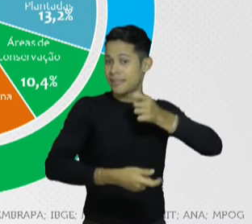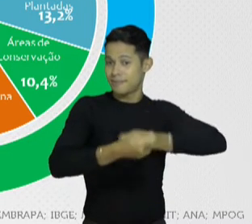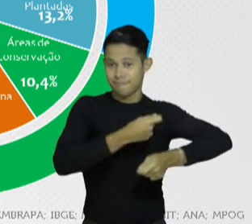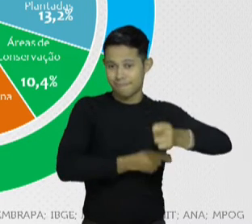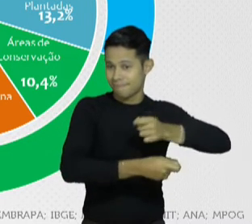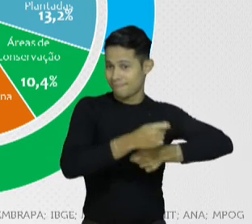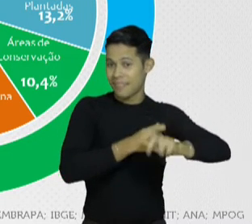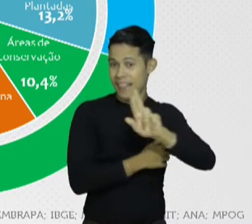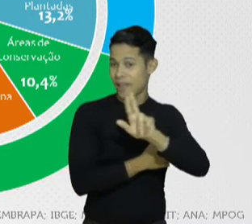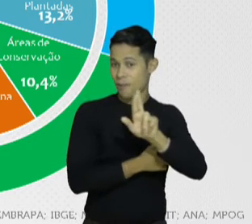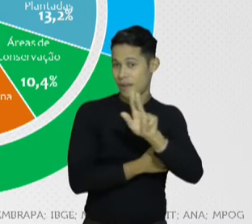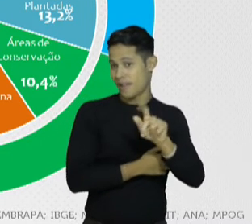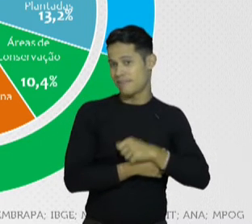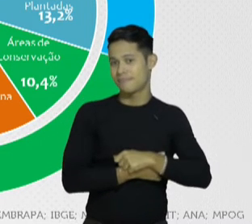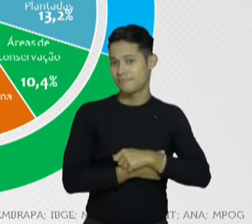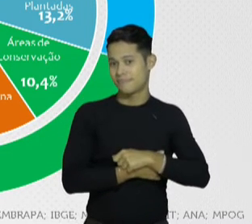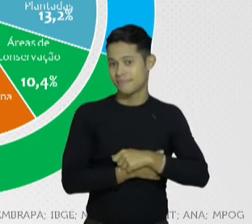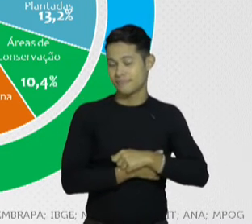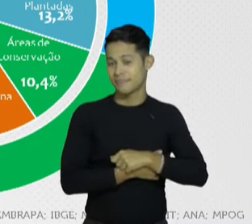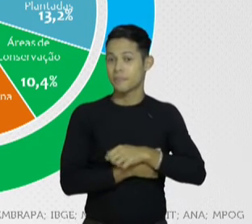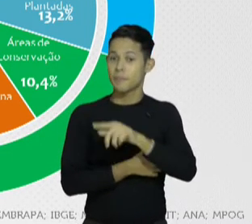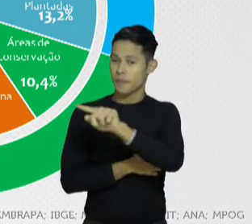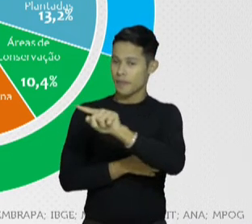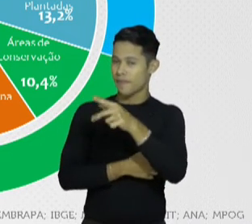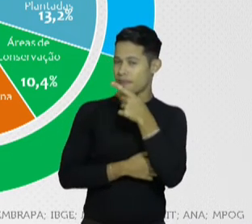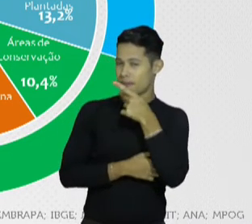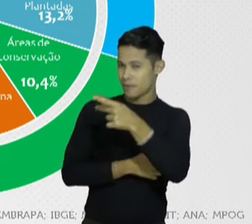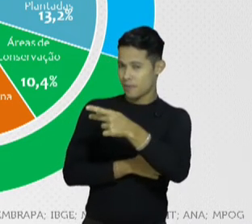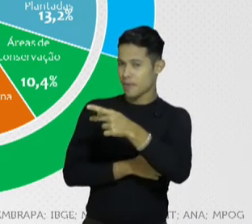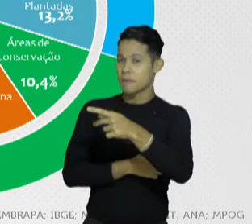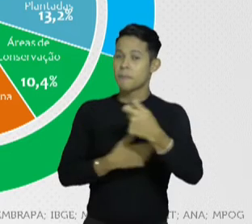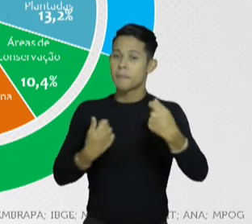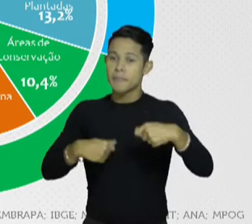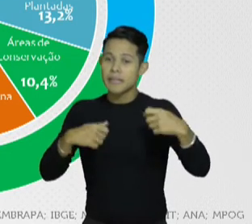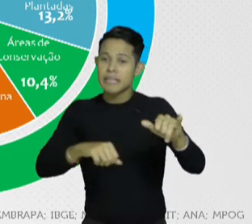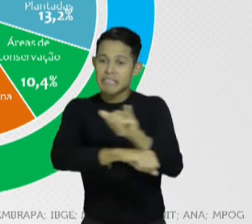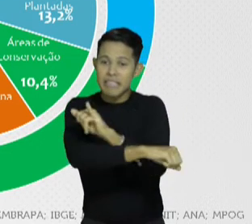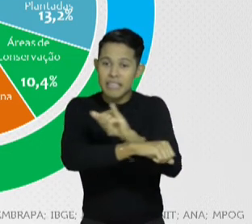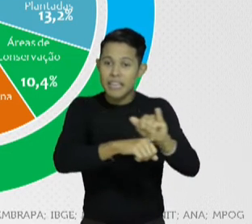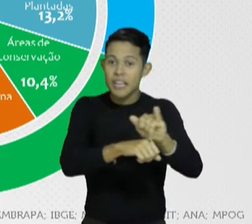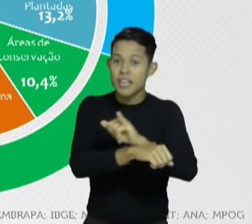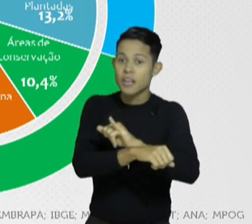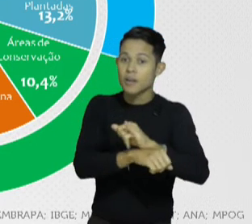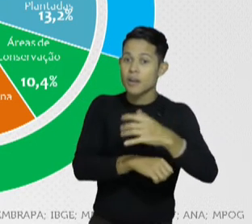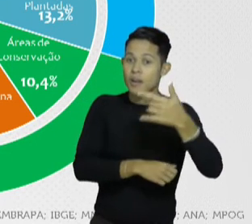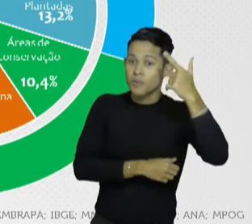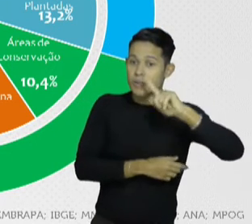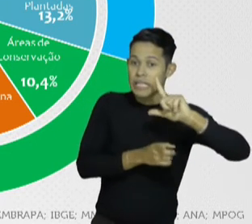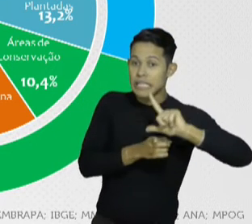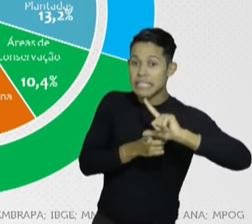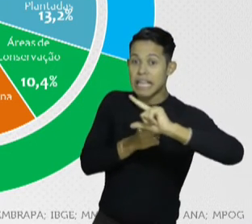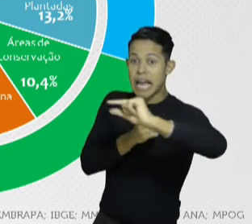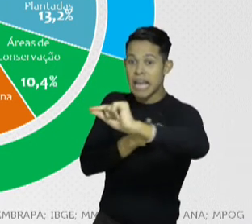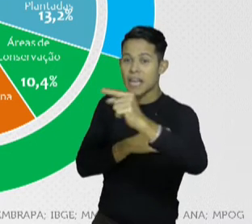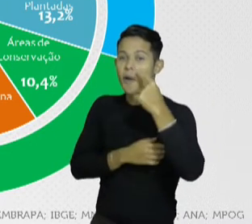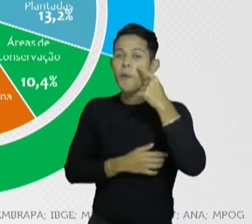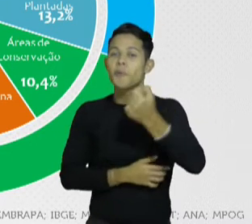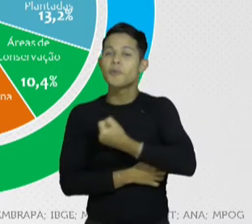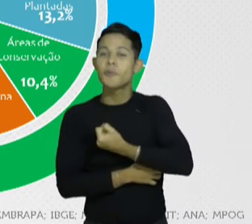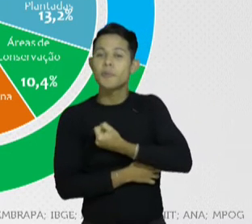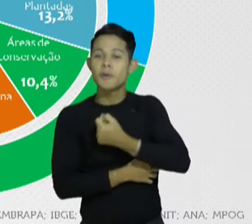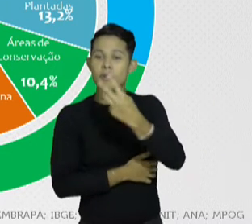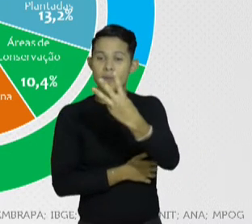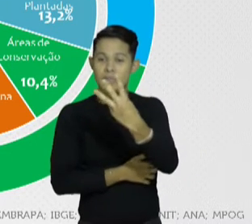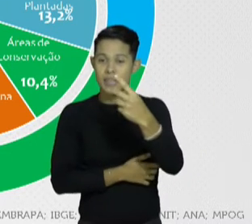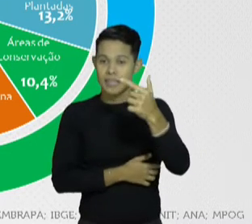então você citou uma referência nós temos que achar um jeito de sair daquele Número 32 que eu anotei ali até que é o que